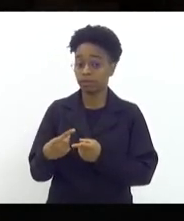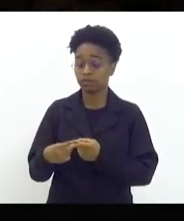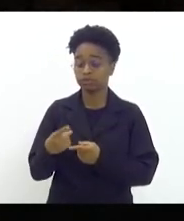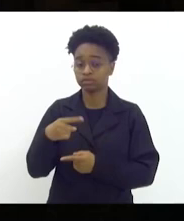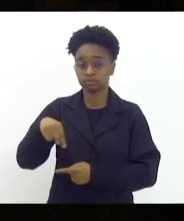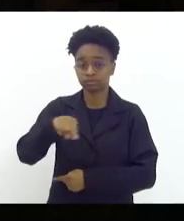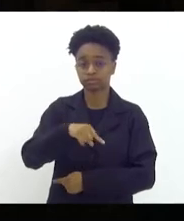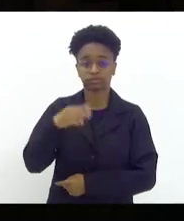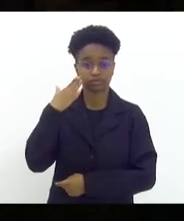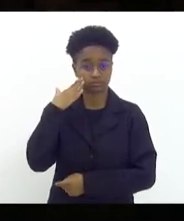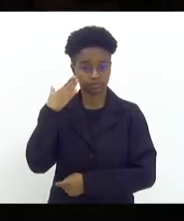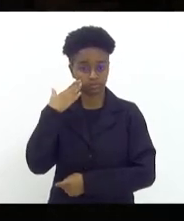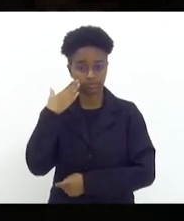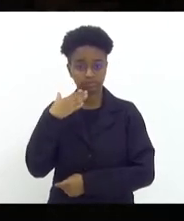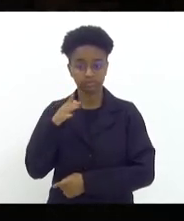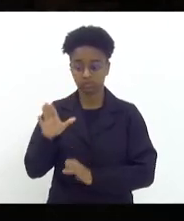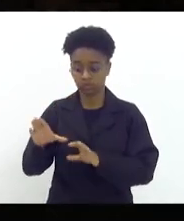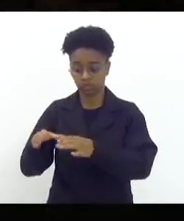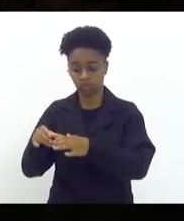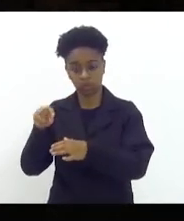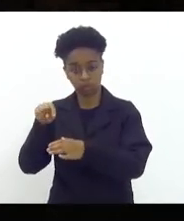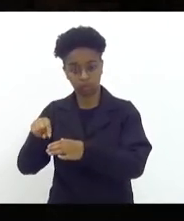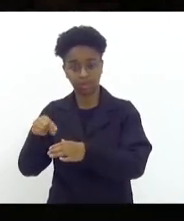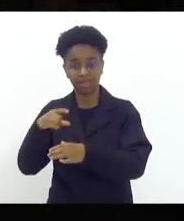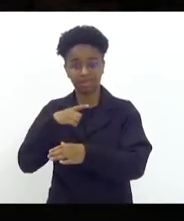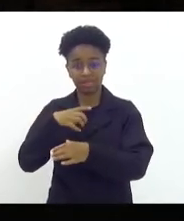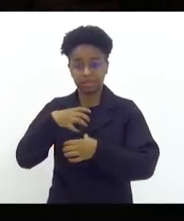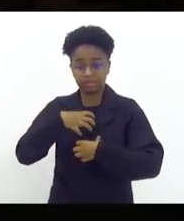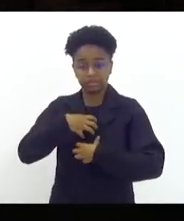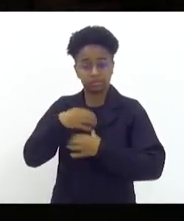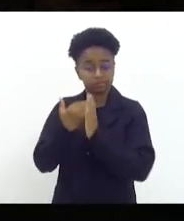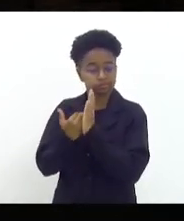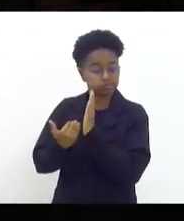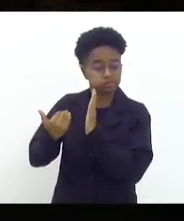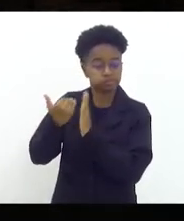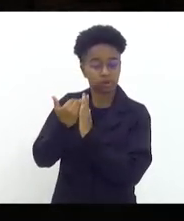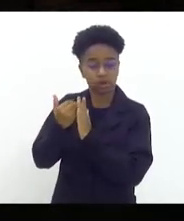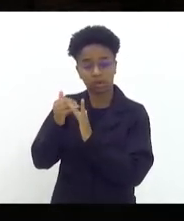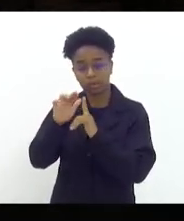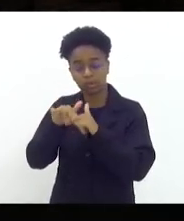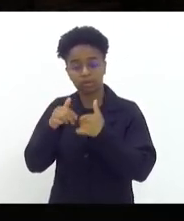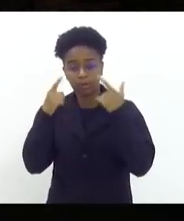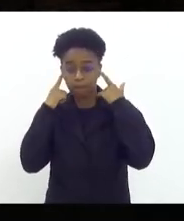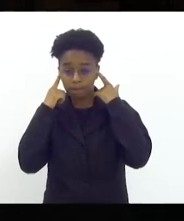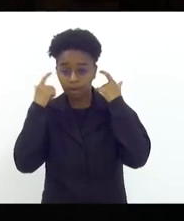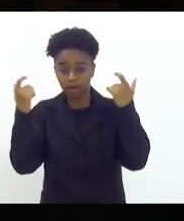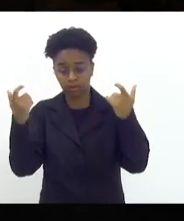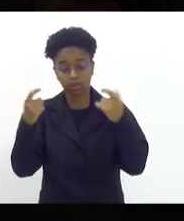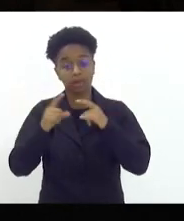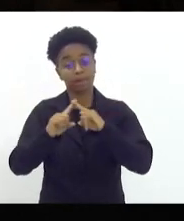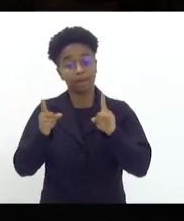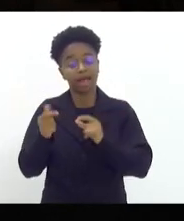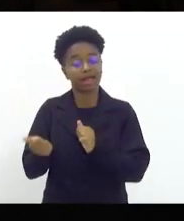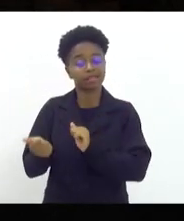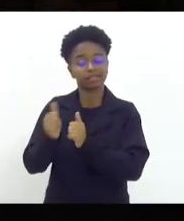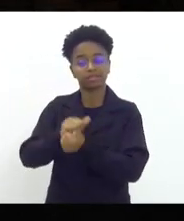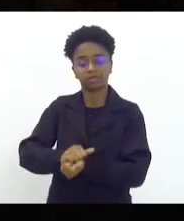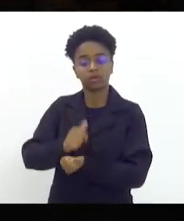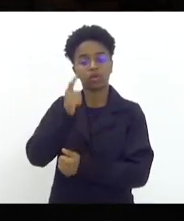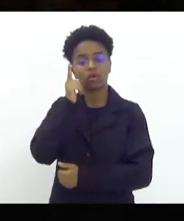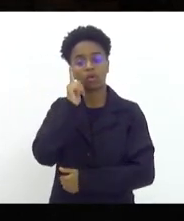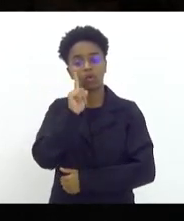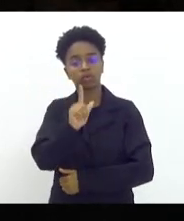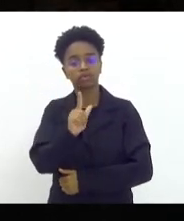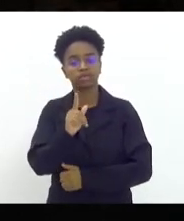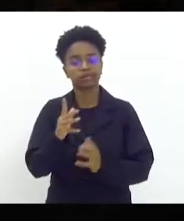que esta população ela tem hipersensibilidade com o som Então essa adaptação vai trazer muito